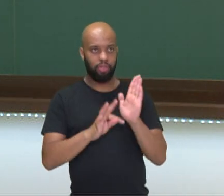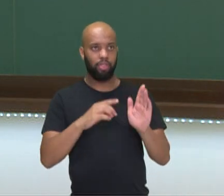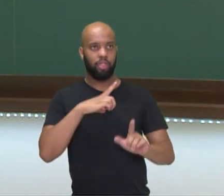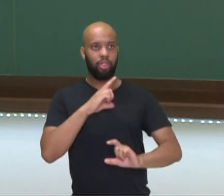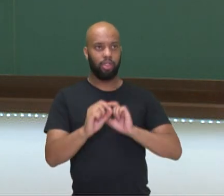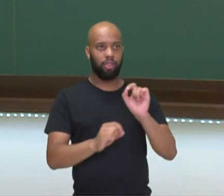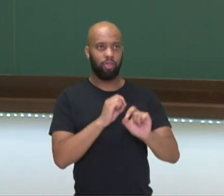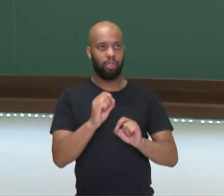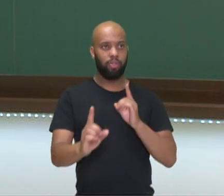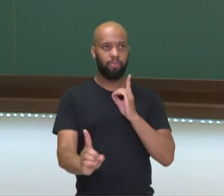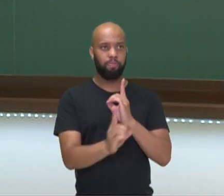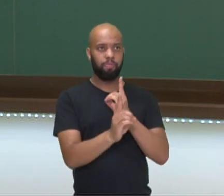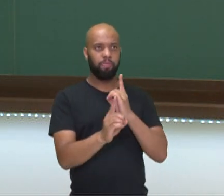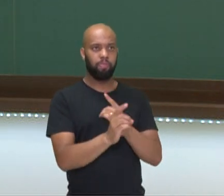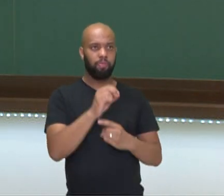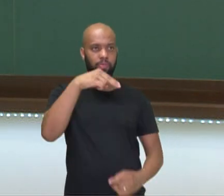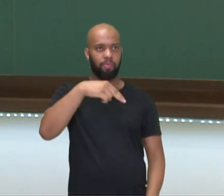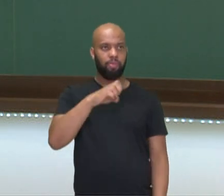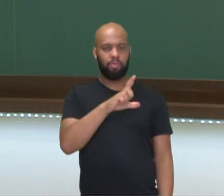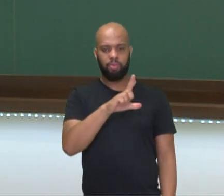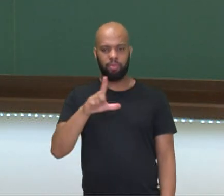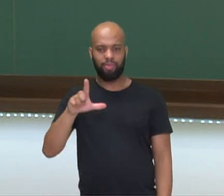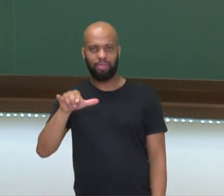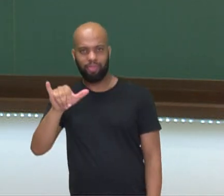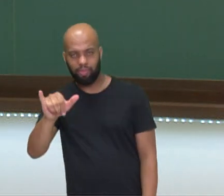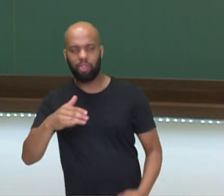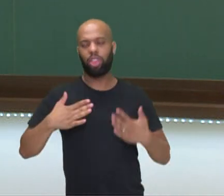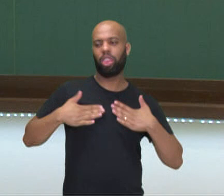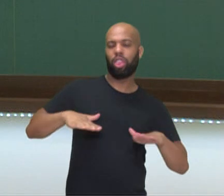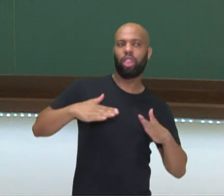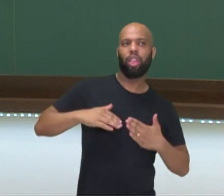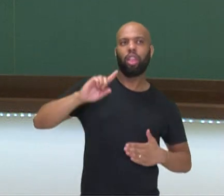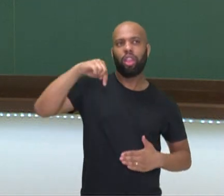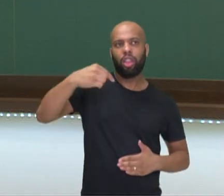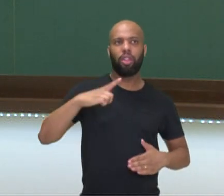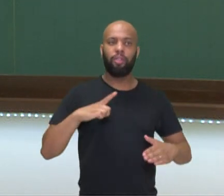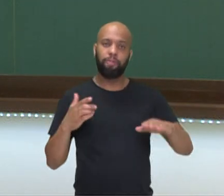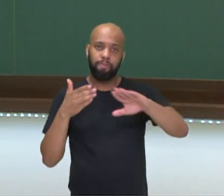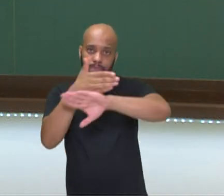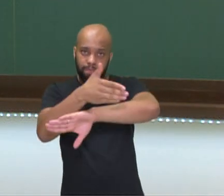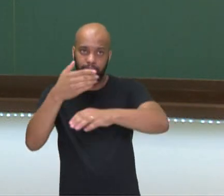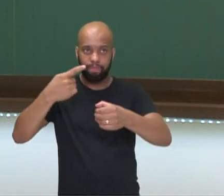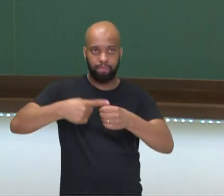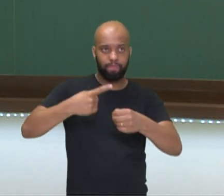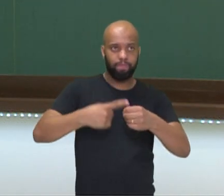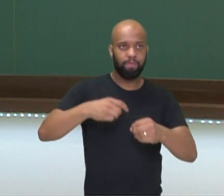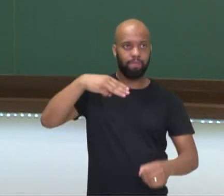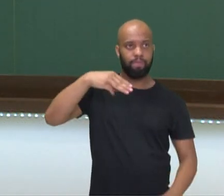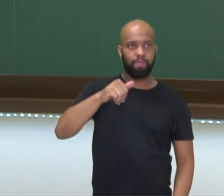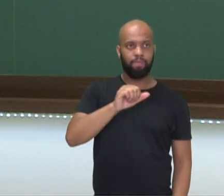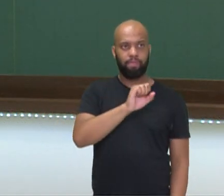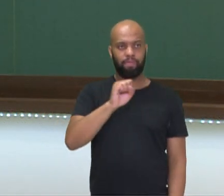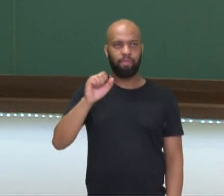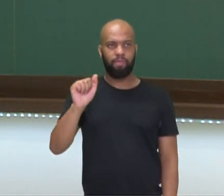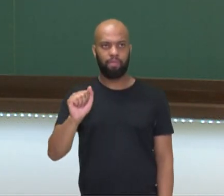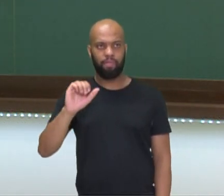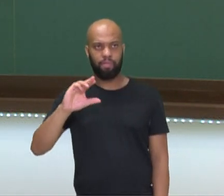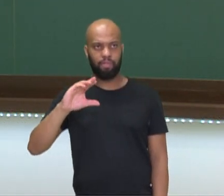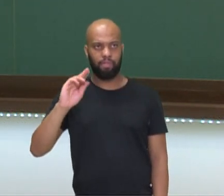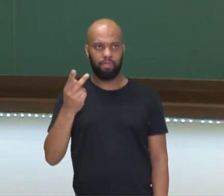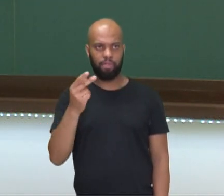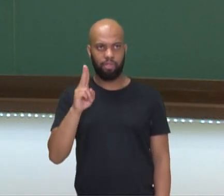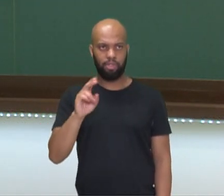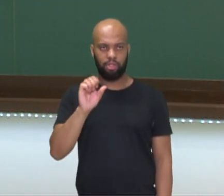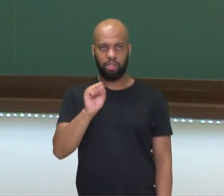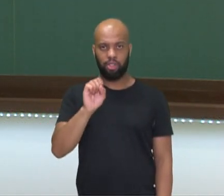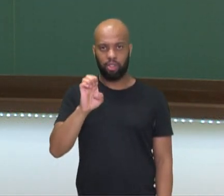Furtado, descansamos um pouco e depois fomos para o Maine e Massachusetts com nossa mãe, irmã e amigo.